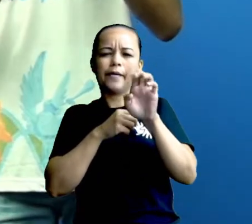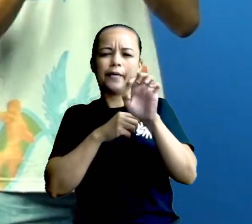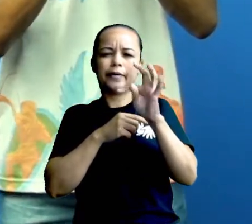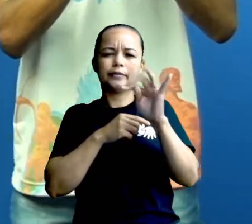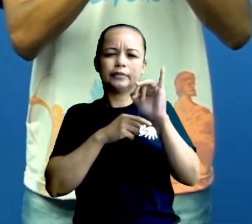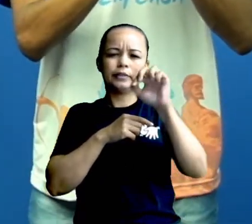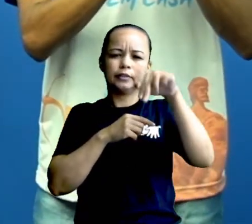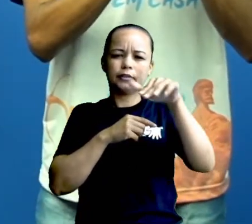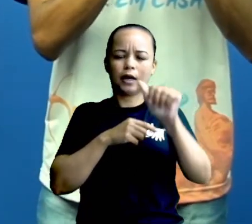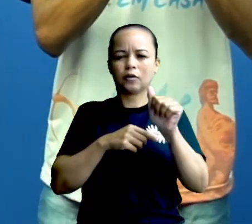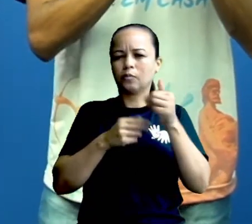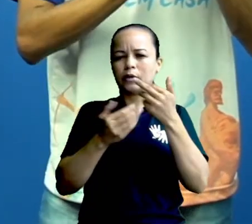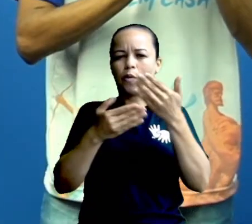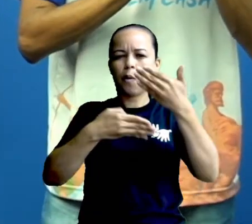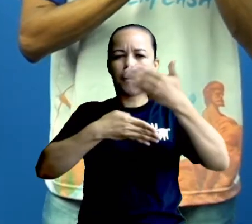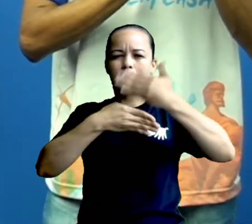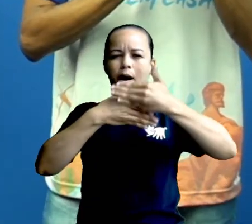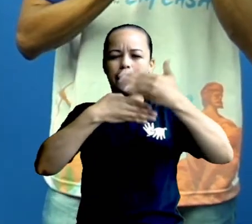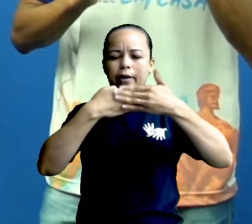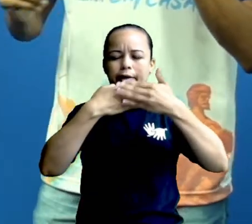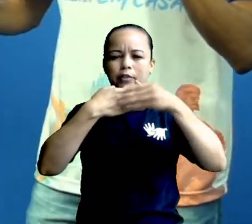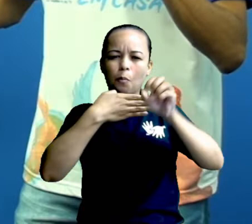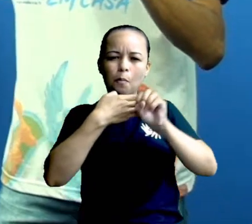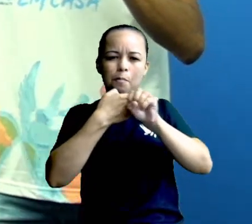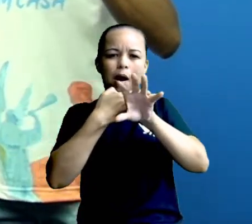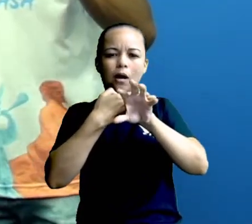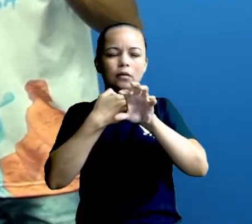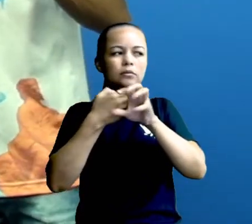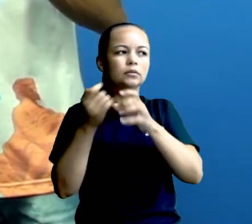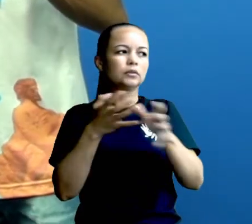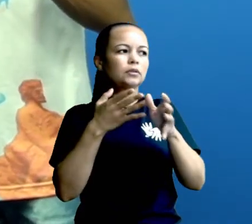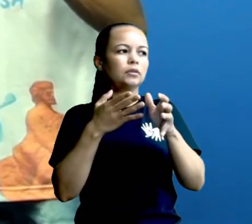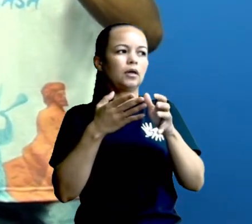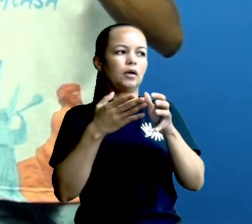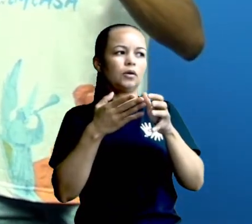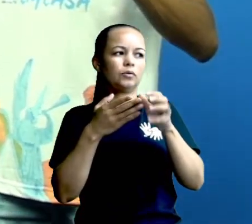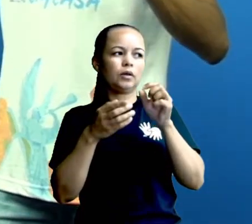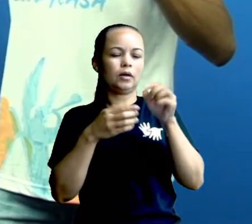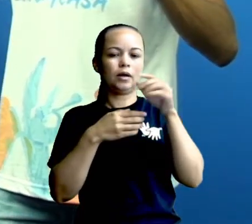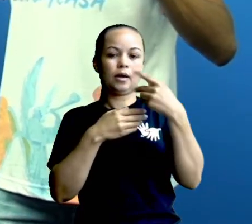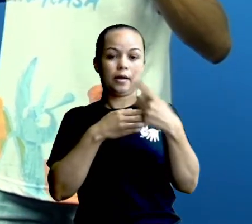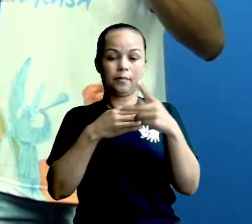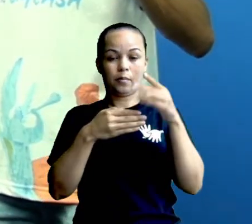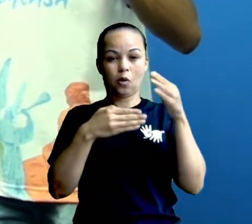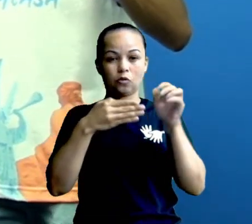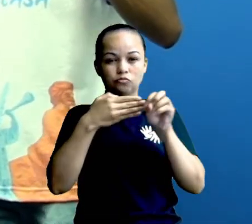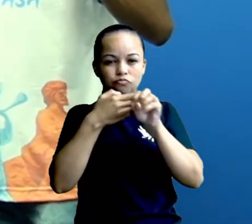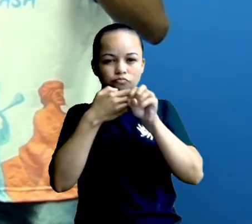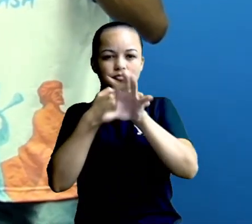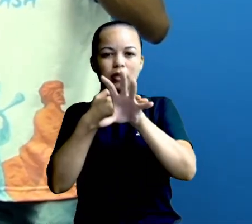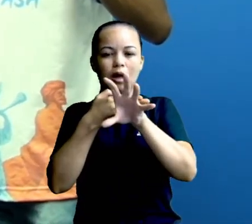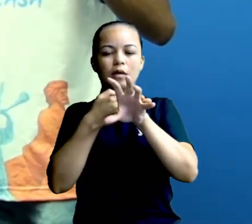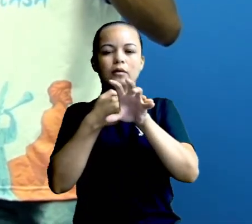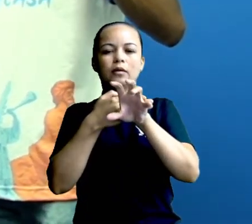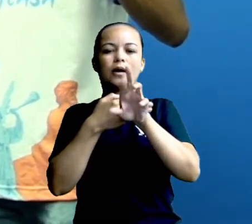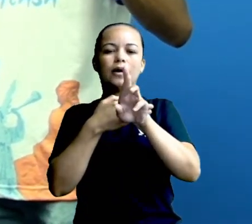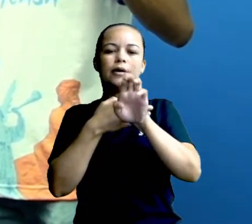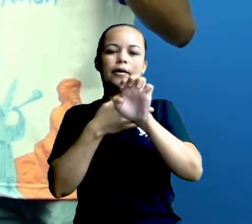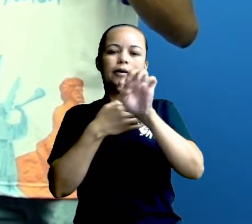como se fosse uma parede, um anteparo. Então, a imagem, ela vai ser projetada na